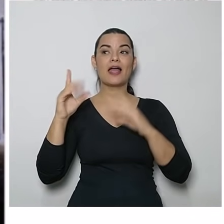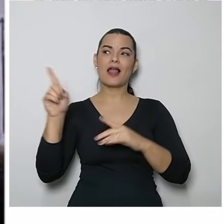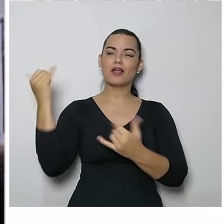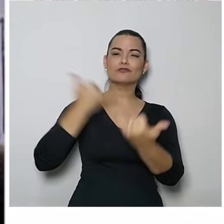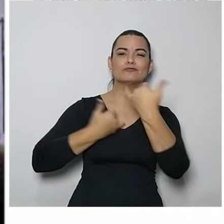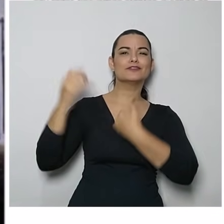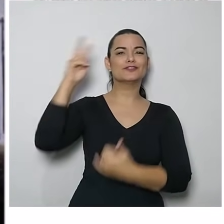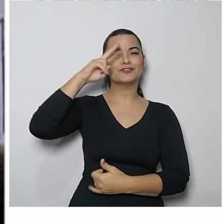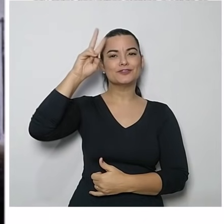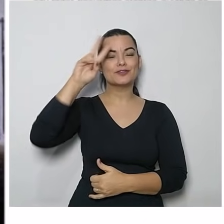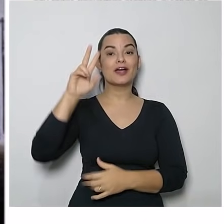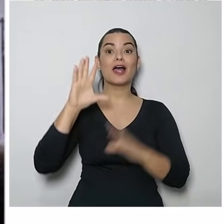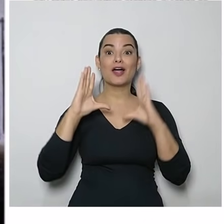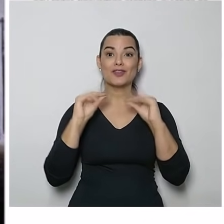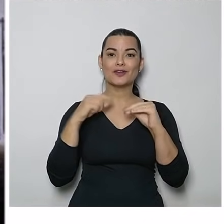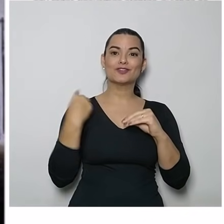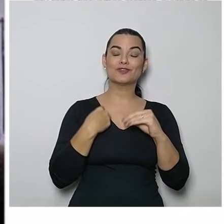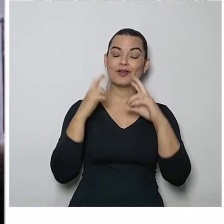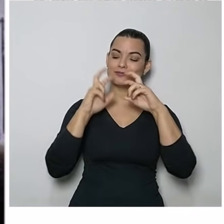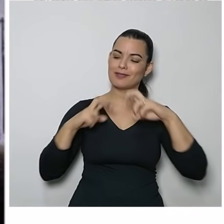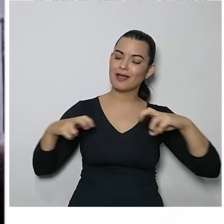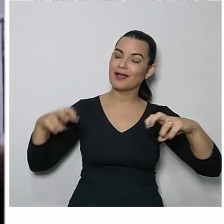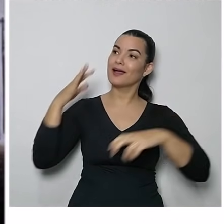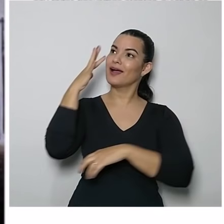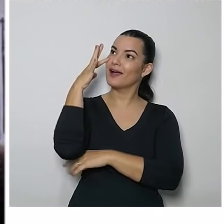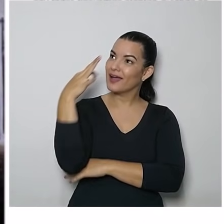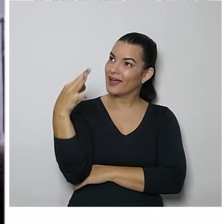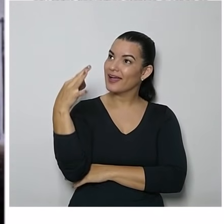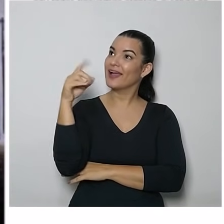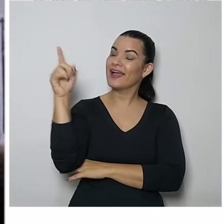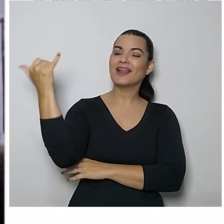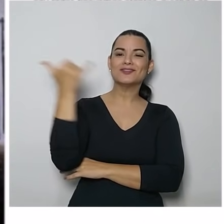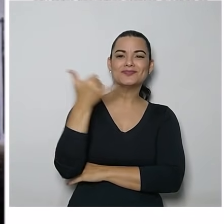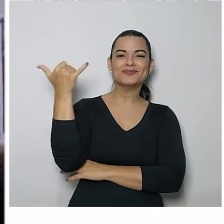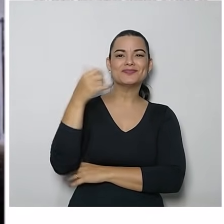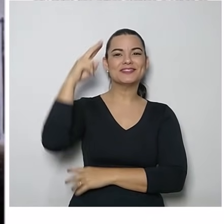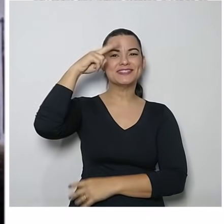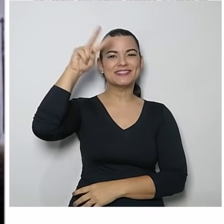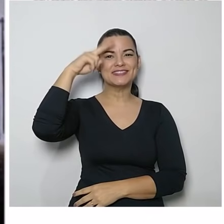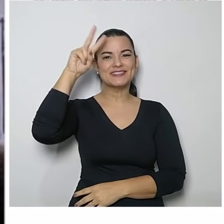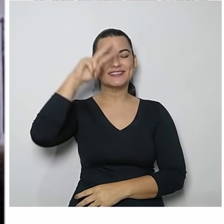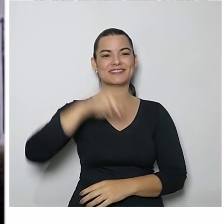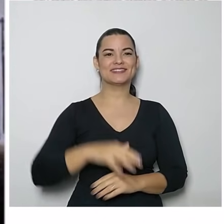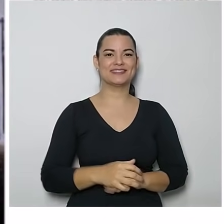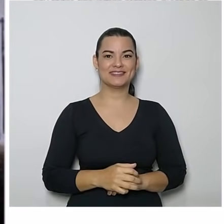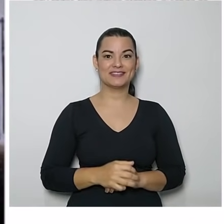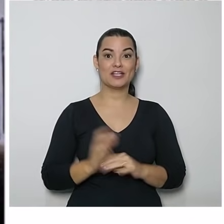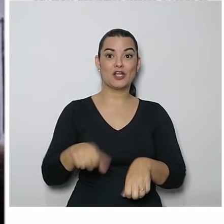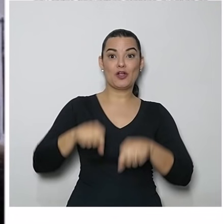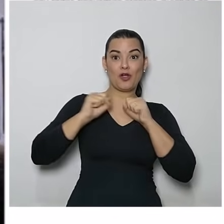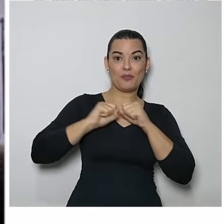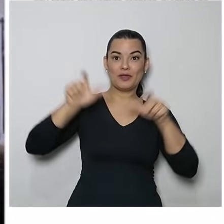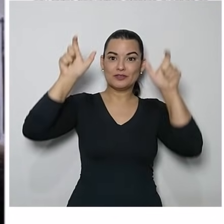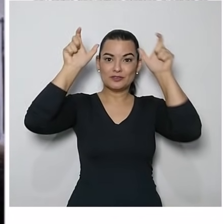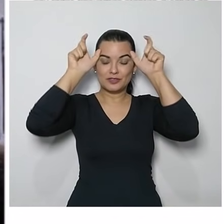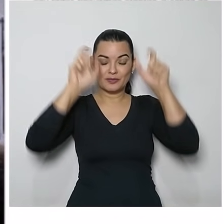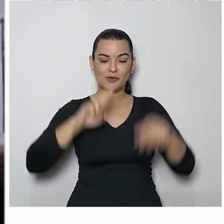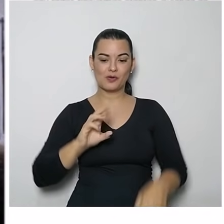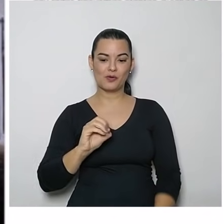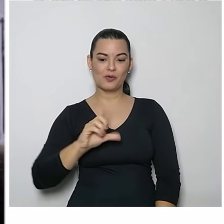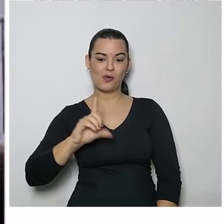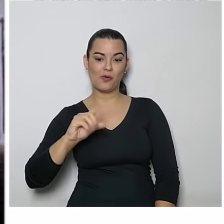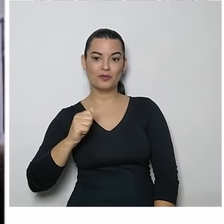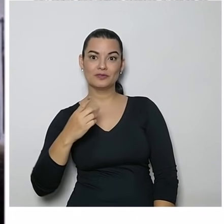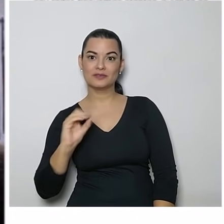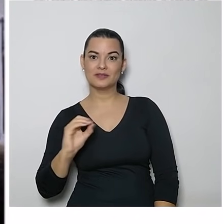sentados no chão ao seu redor, ficávamos atentos ouvindo as histórias. Roberto do Diabo, Roldão, Carlos